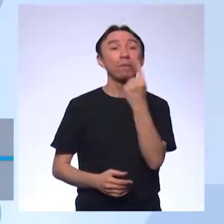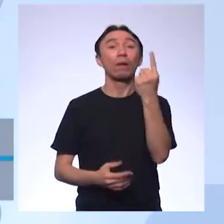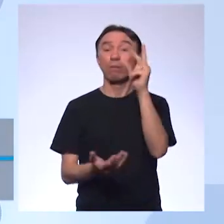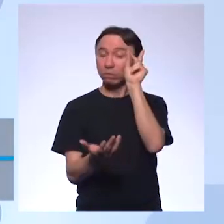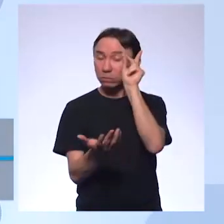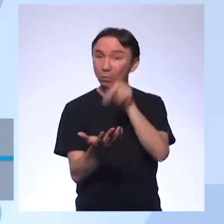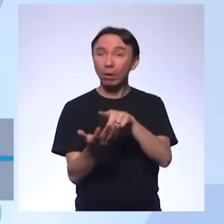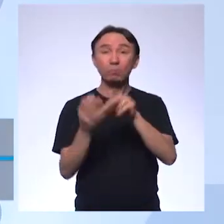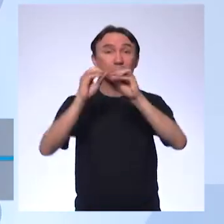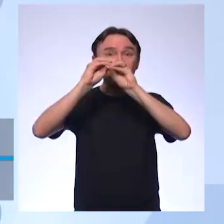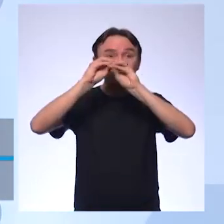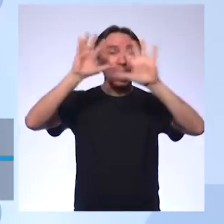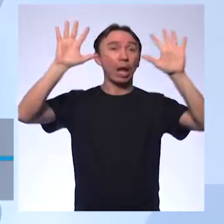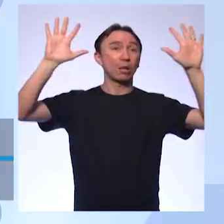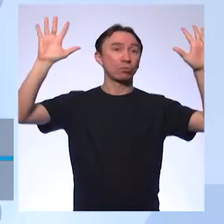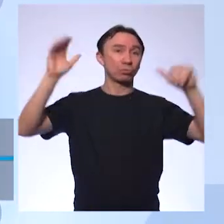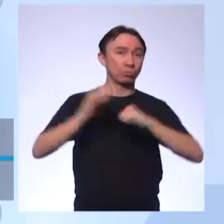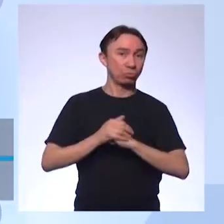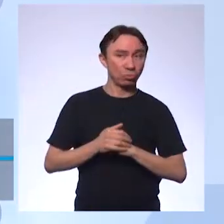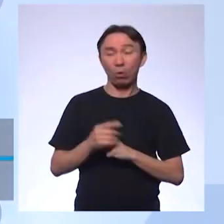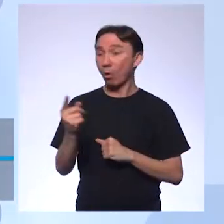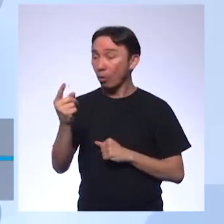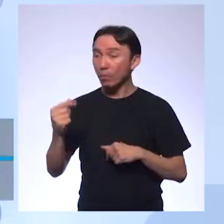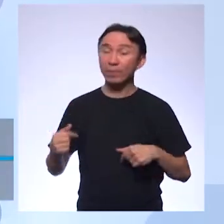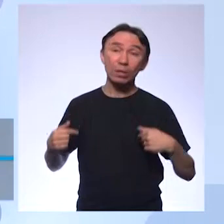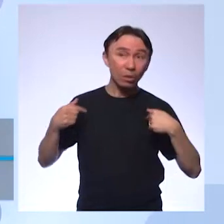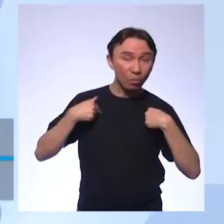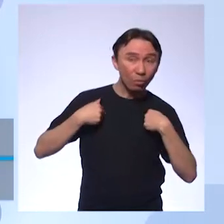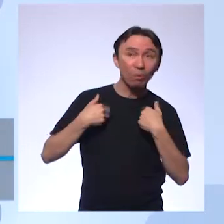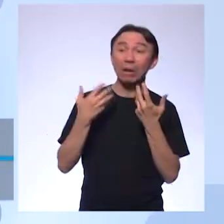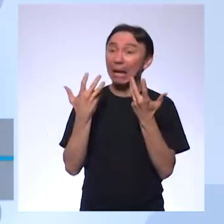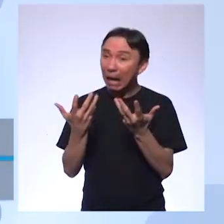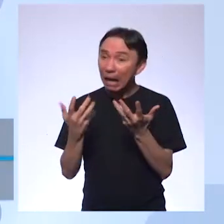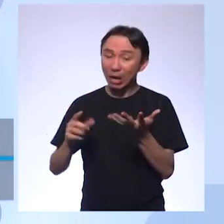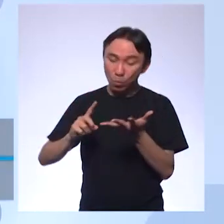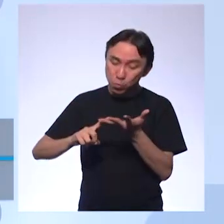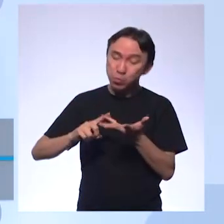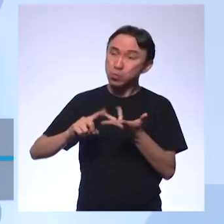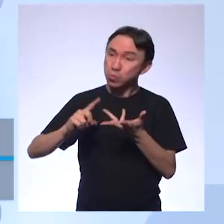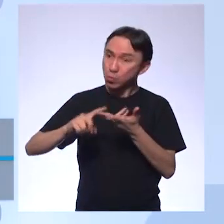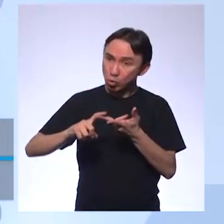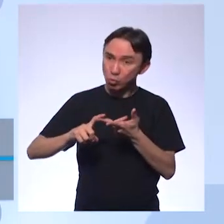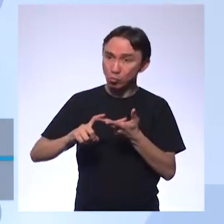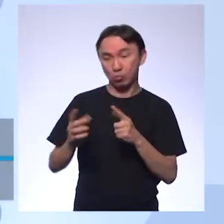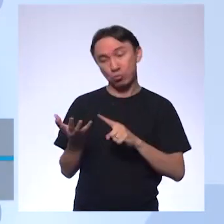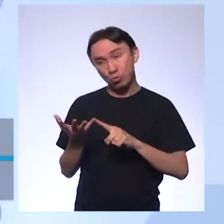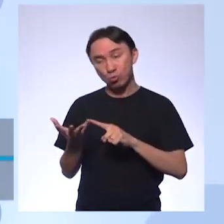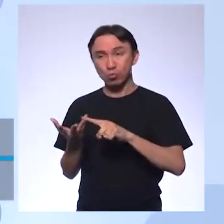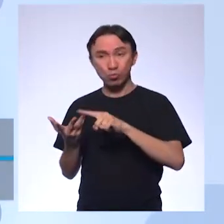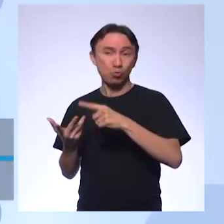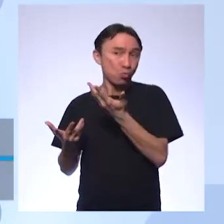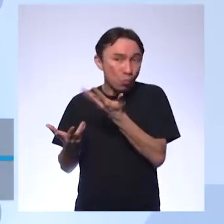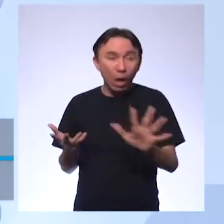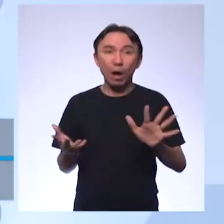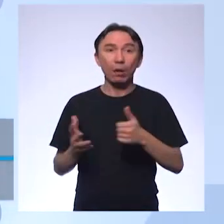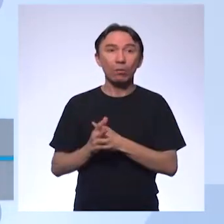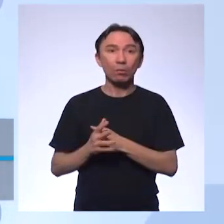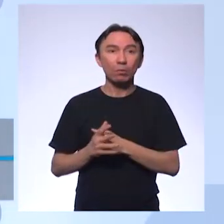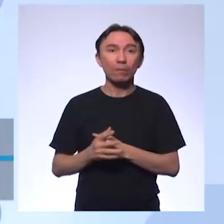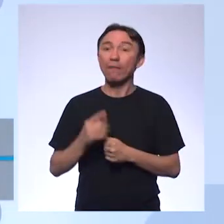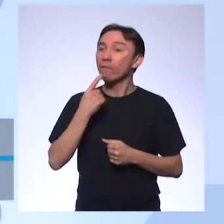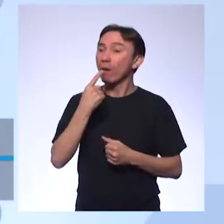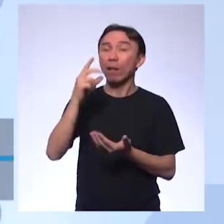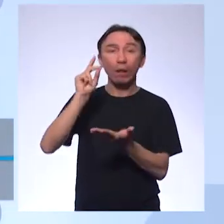se relaciona, o que a gente espera do outro ou da relação, né? E ela fala muito